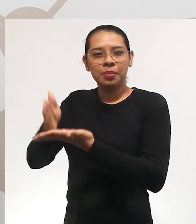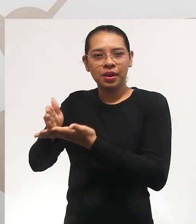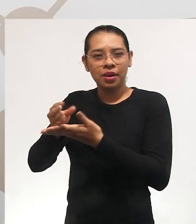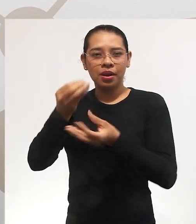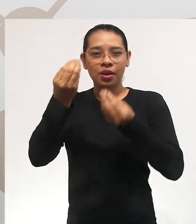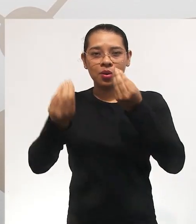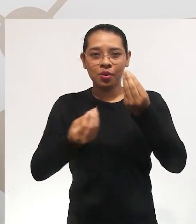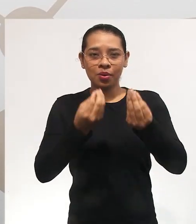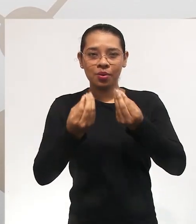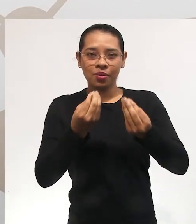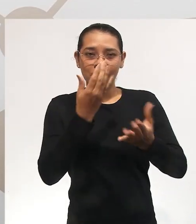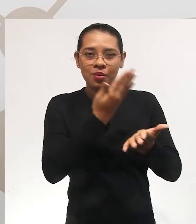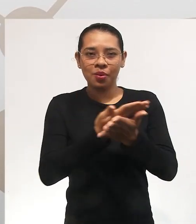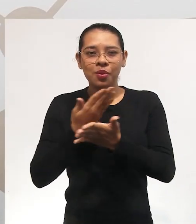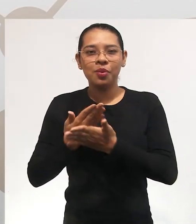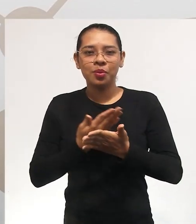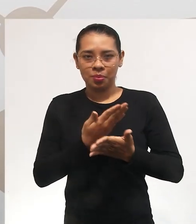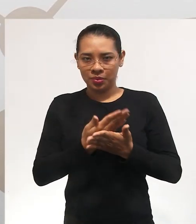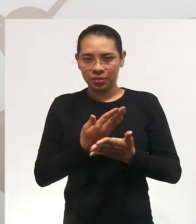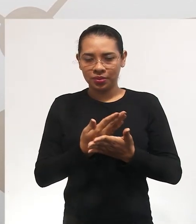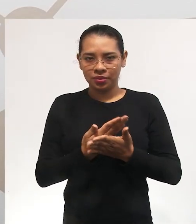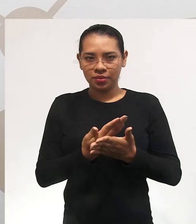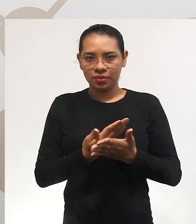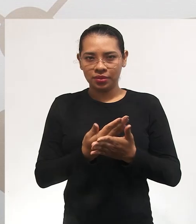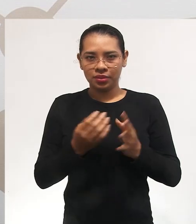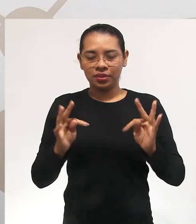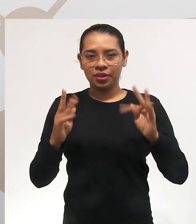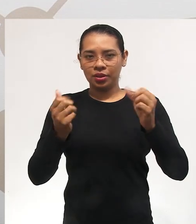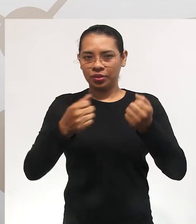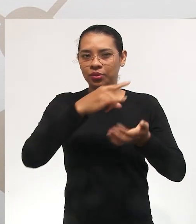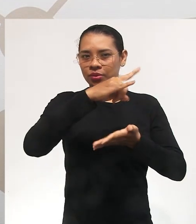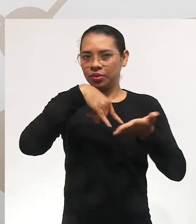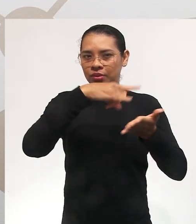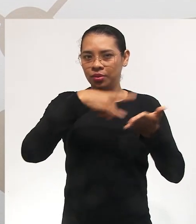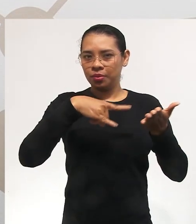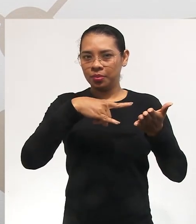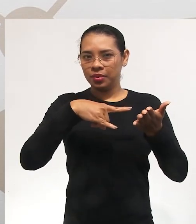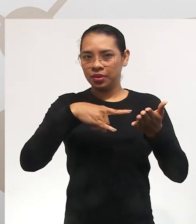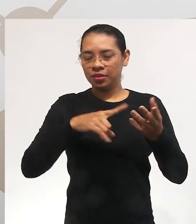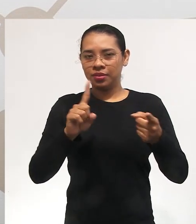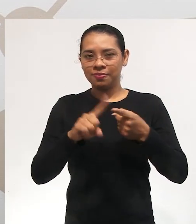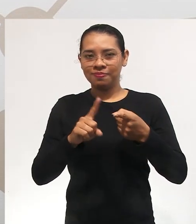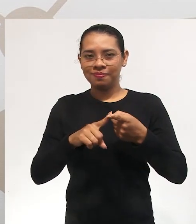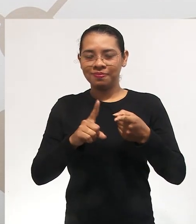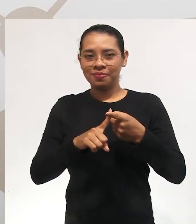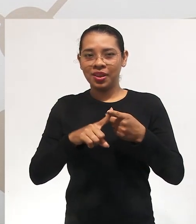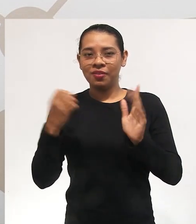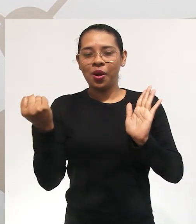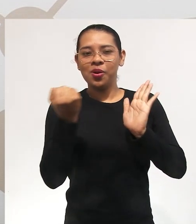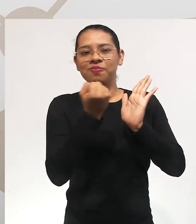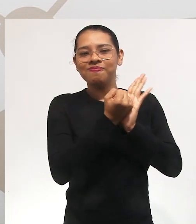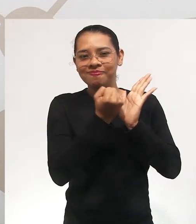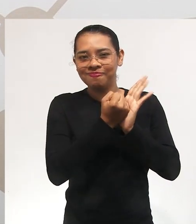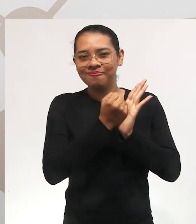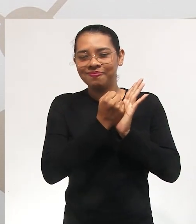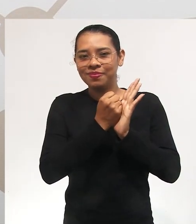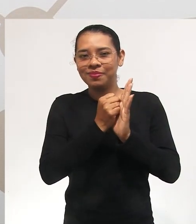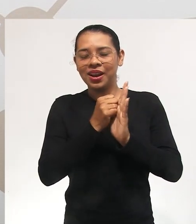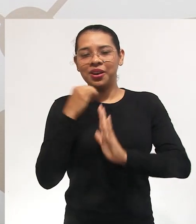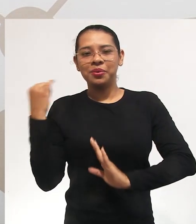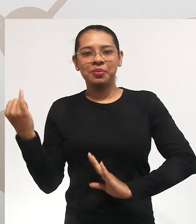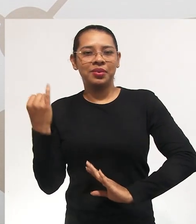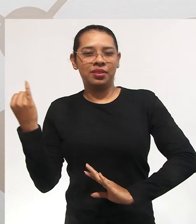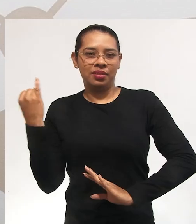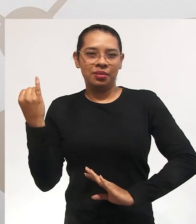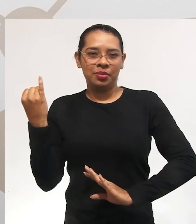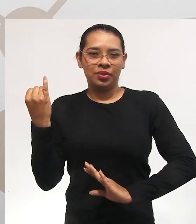o PCN em ação, ou o PCN, que era o parâmetro. Então, esse é um diferencial, um marco bem interessante para